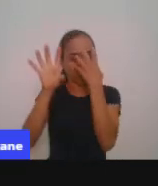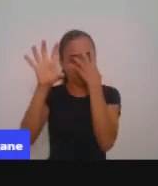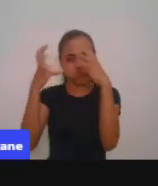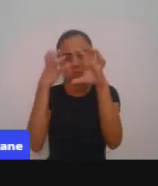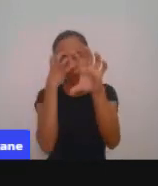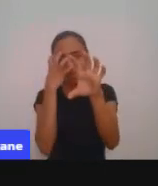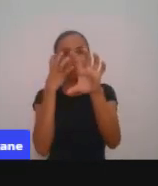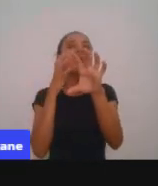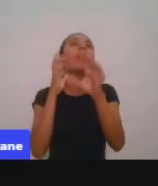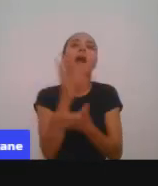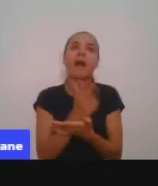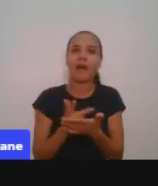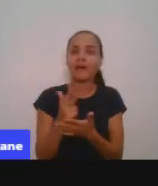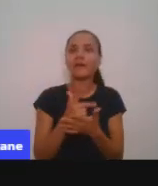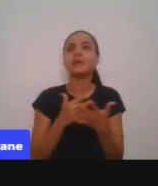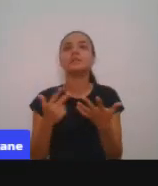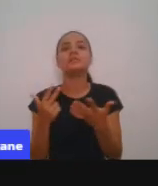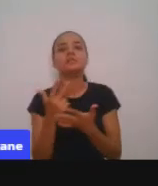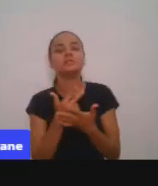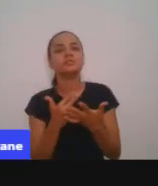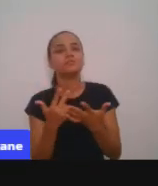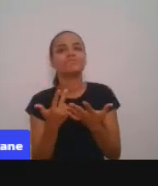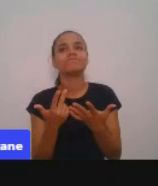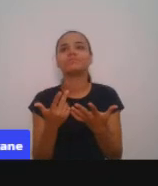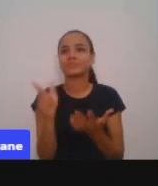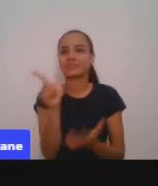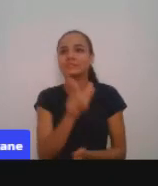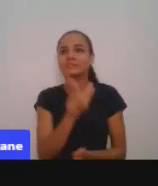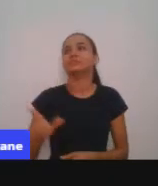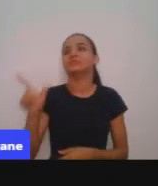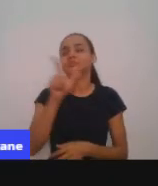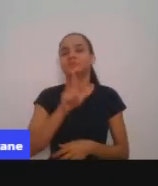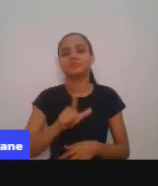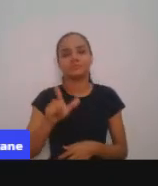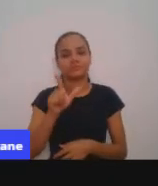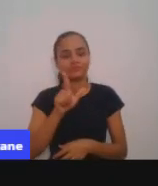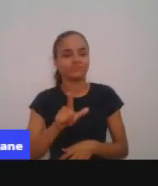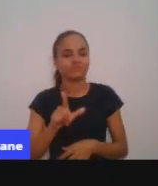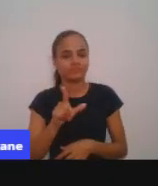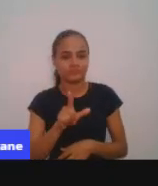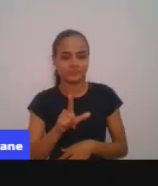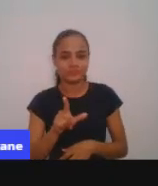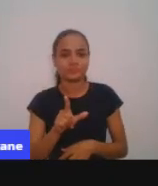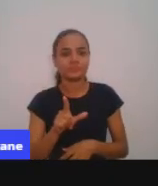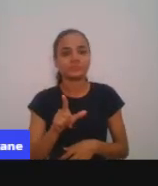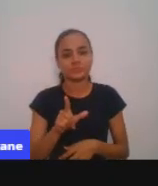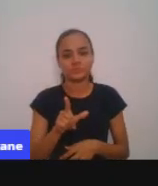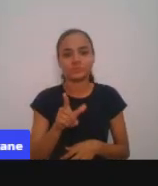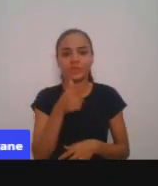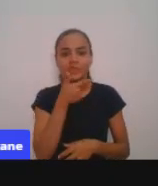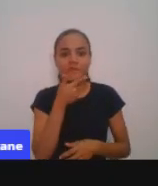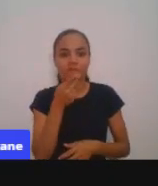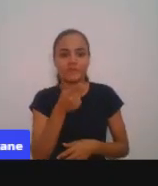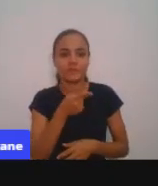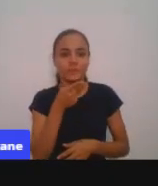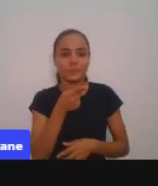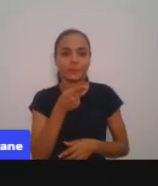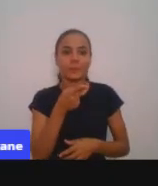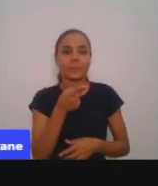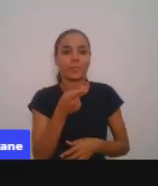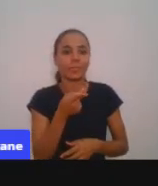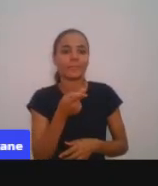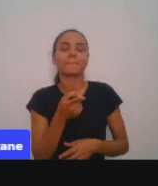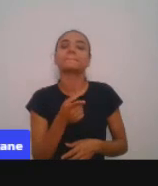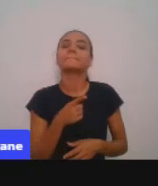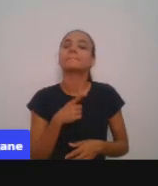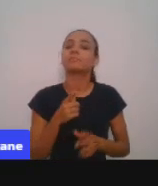literalmente falando. Cada um de nós mereceria ao menos uma reportagem para homenagear nossos